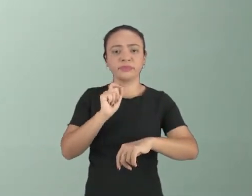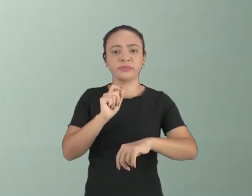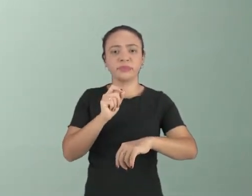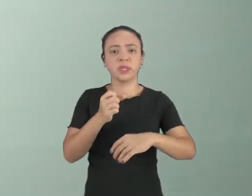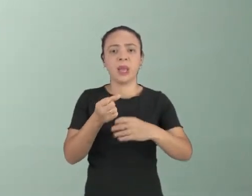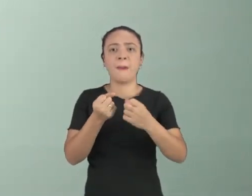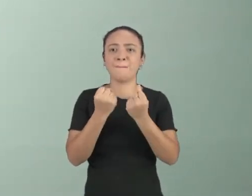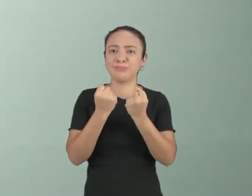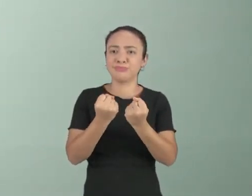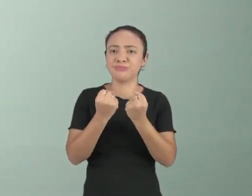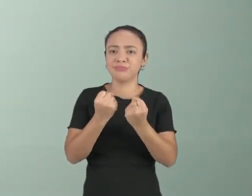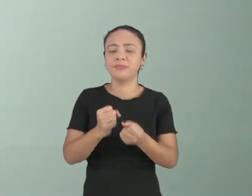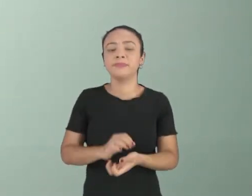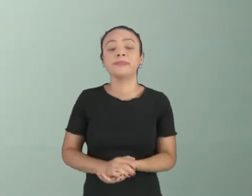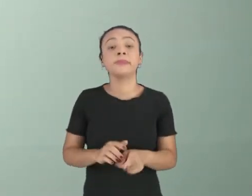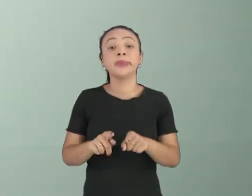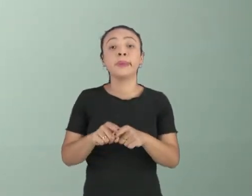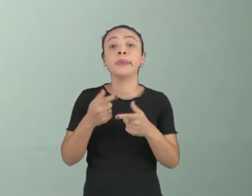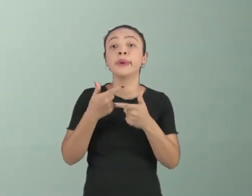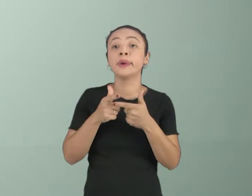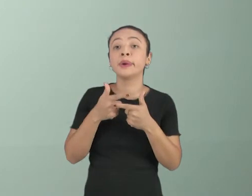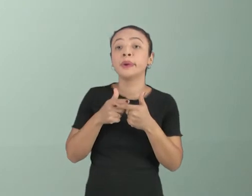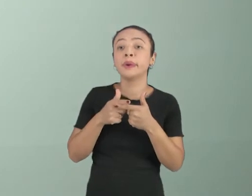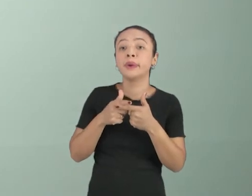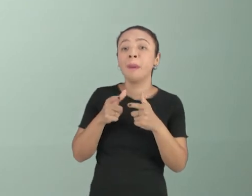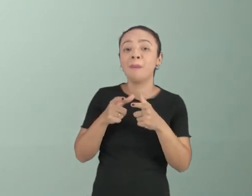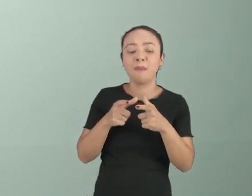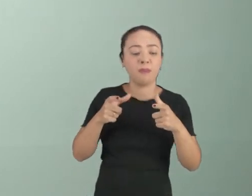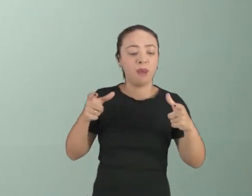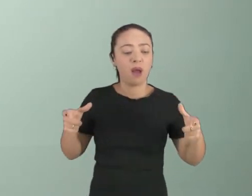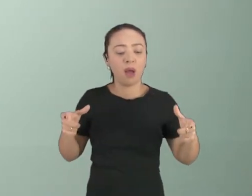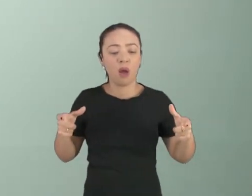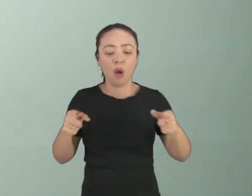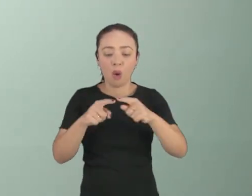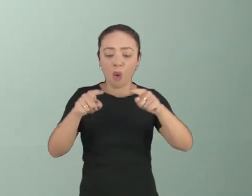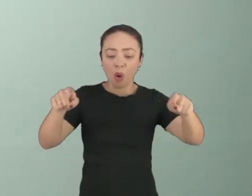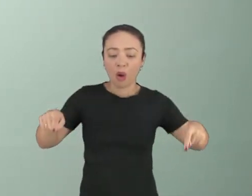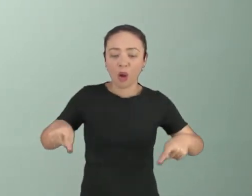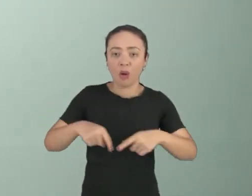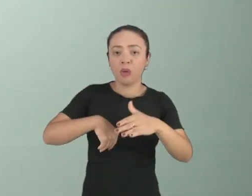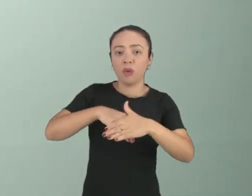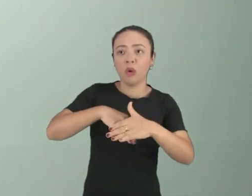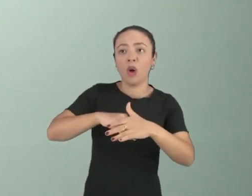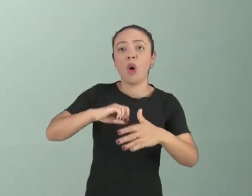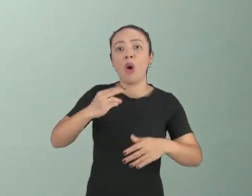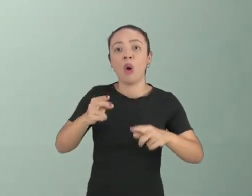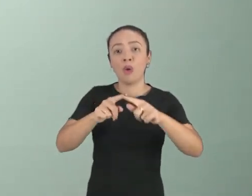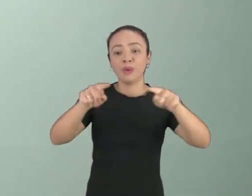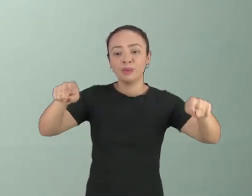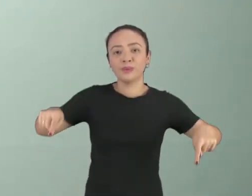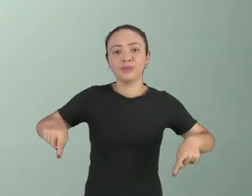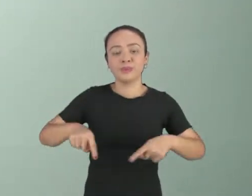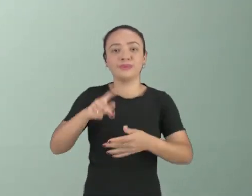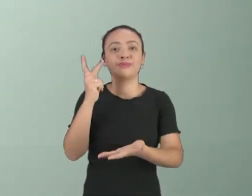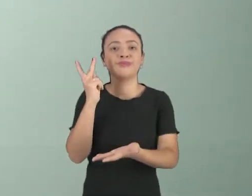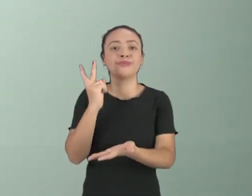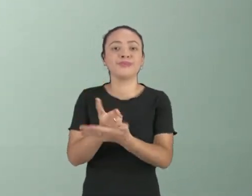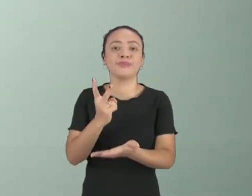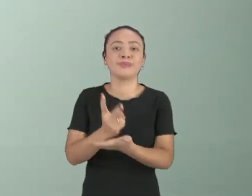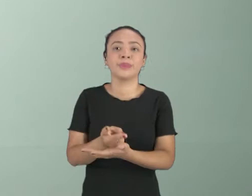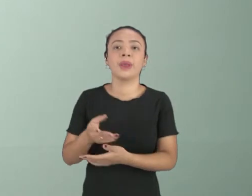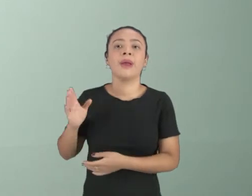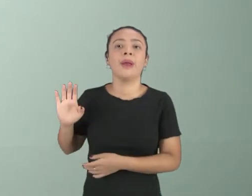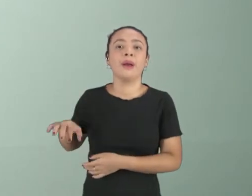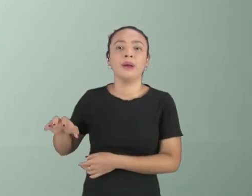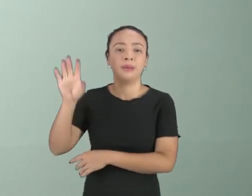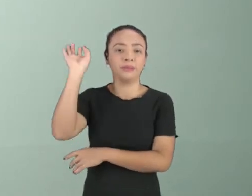pesada. Um outro problema era, o que é maior? É um campo de futebol ou é uma quadra de basquete? Campo de futebol sem